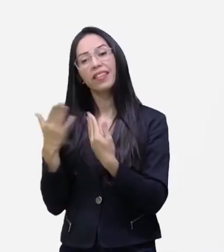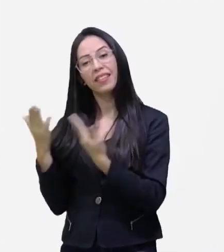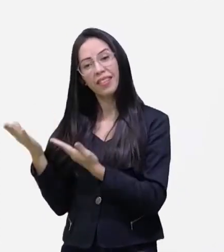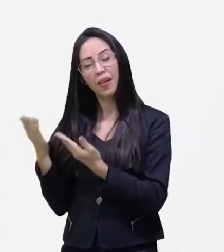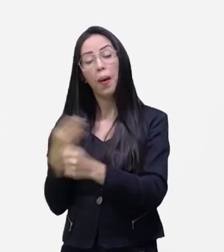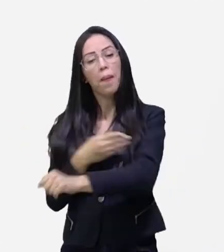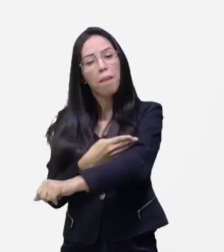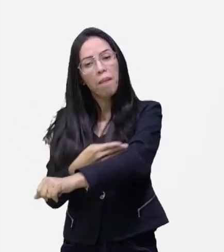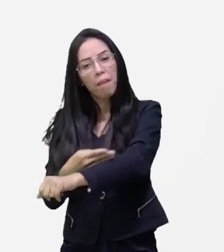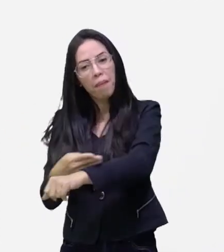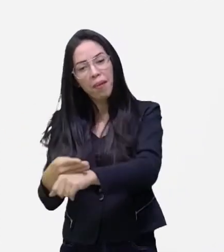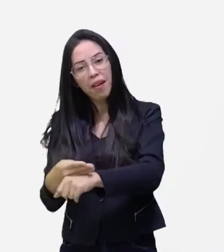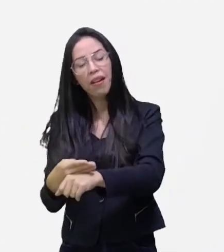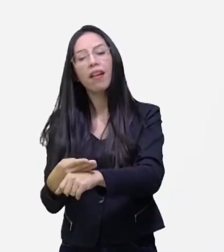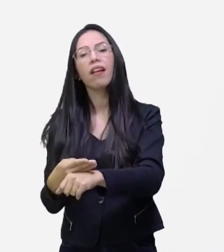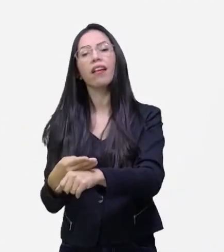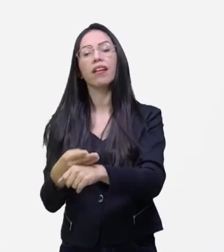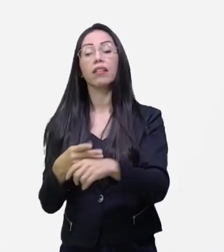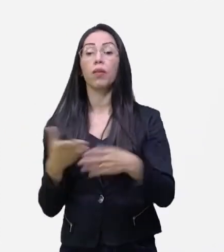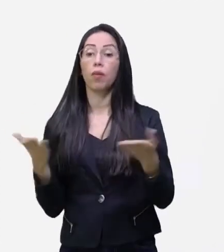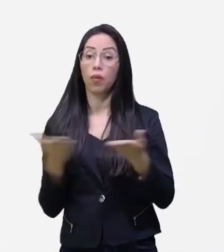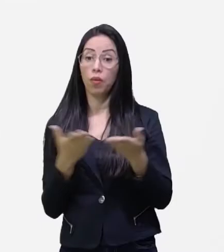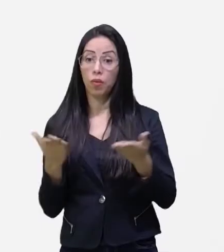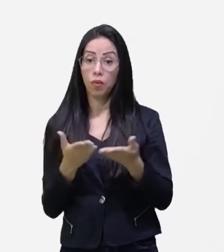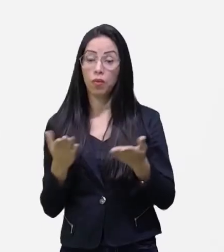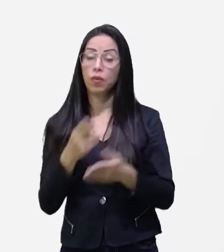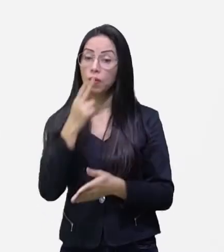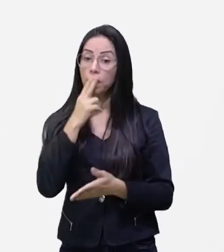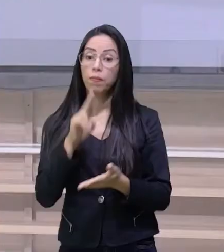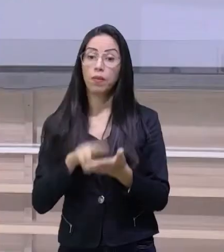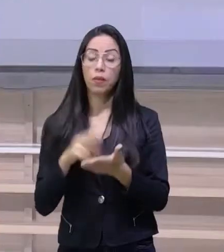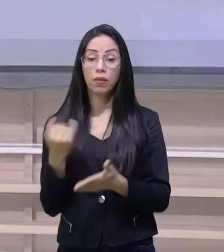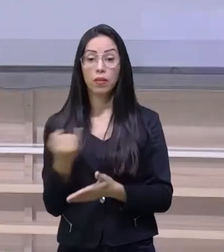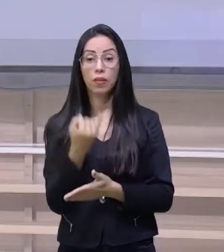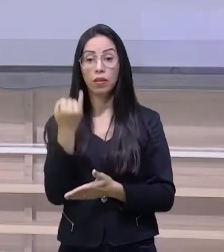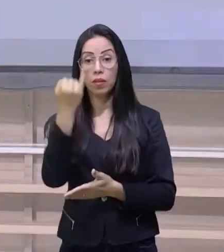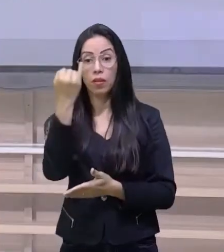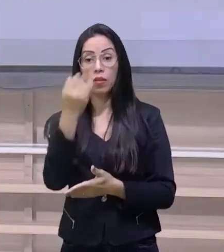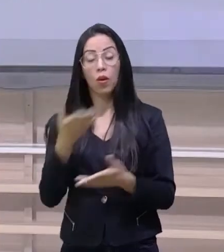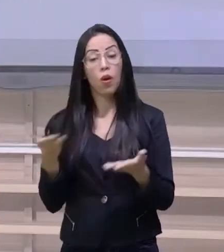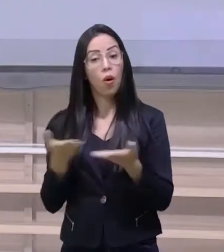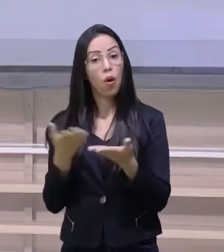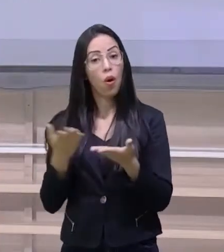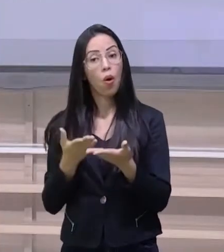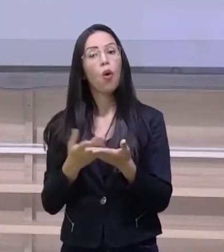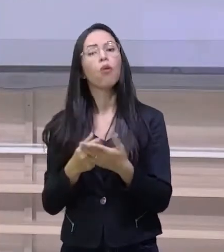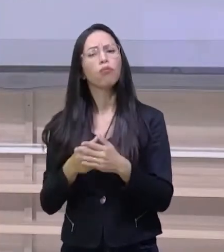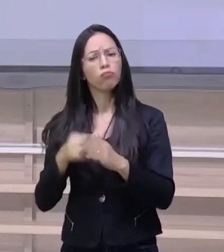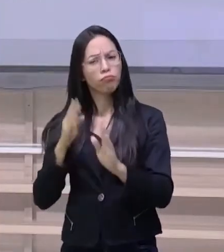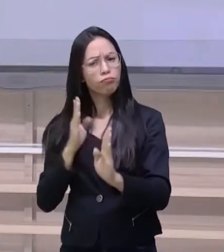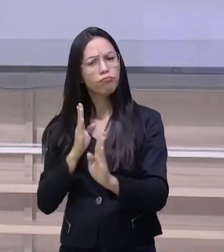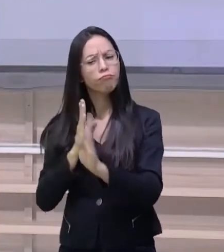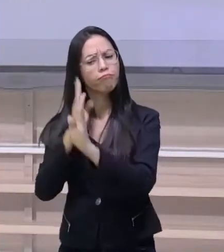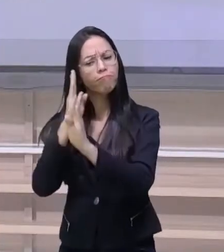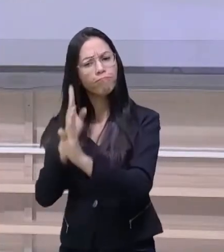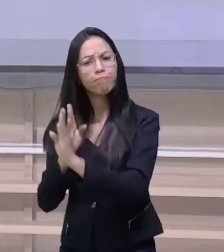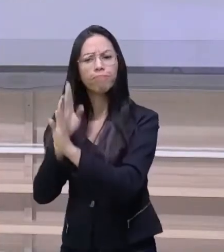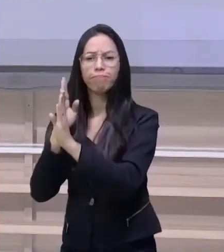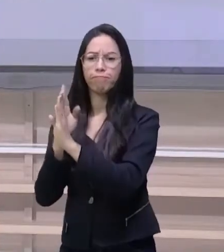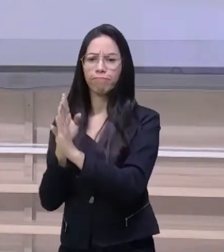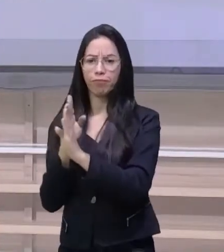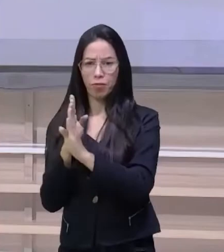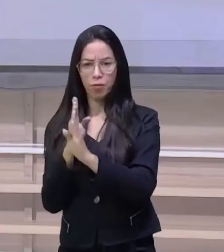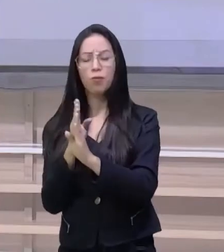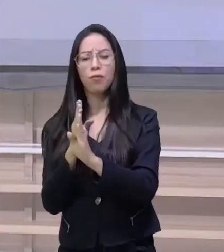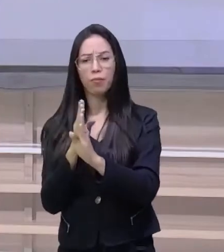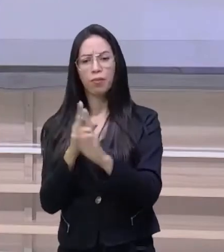A carta é muito importante hoje. Nós iremos desvendar os segredos